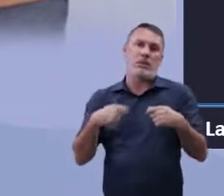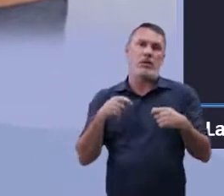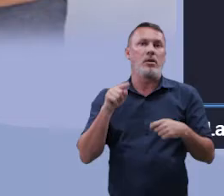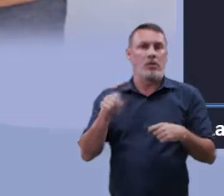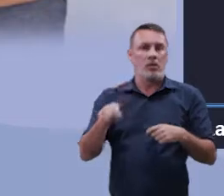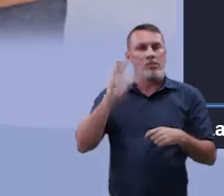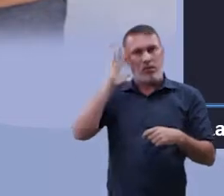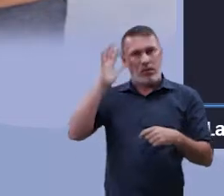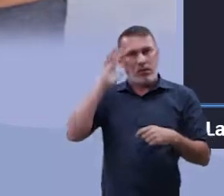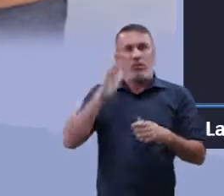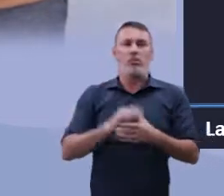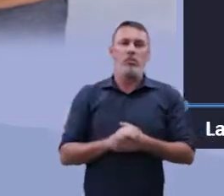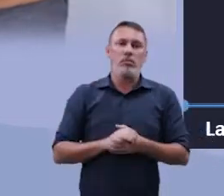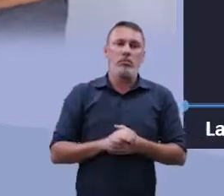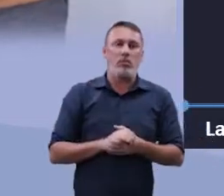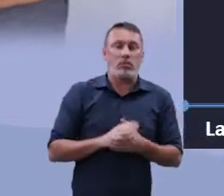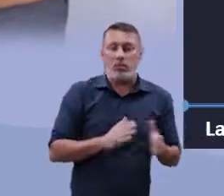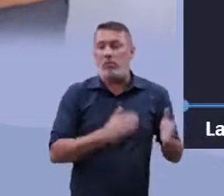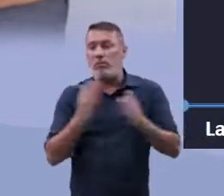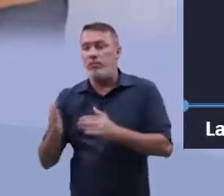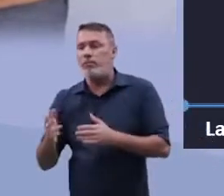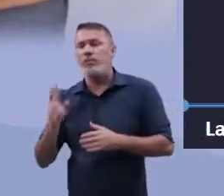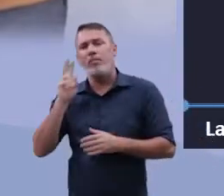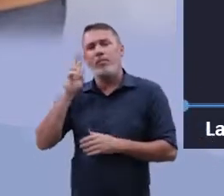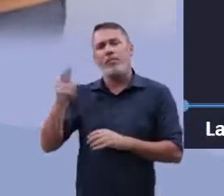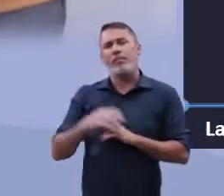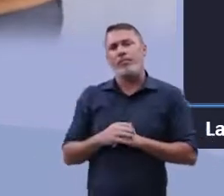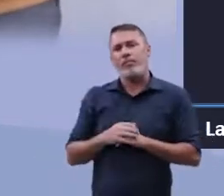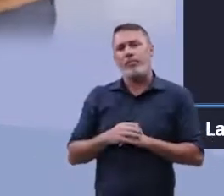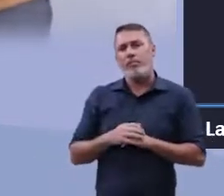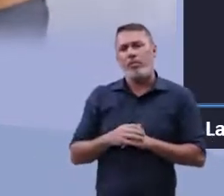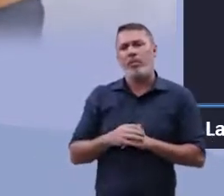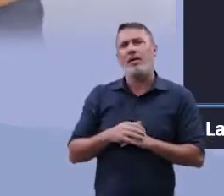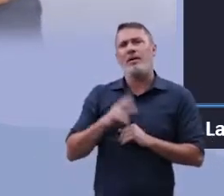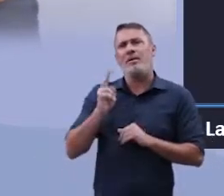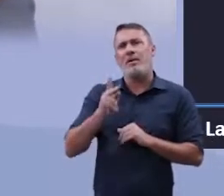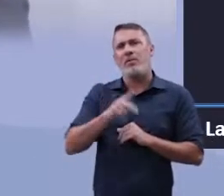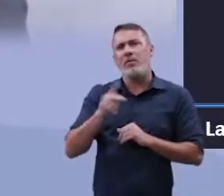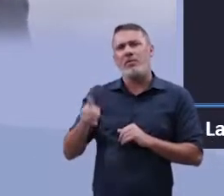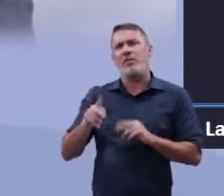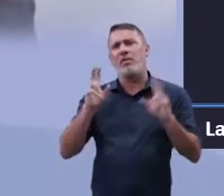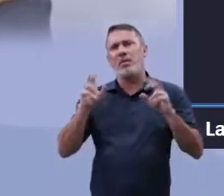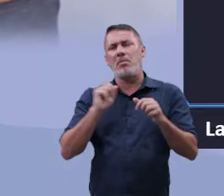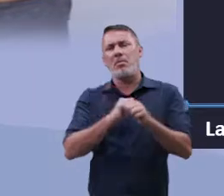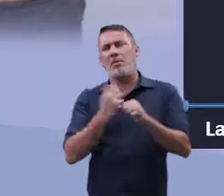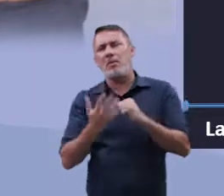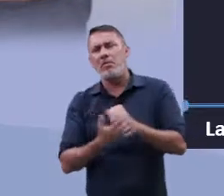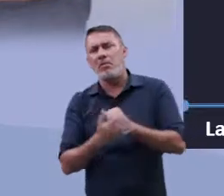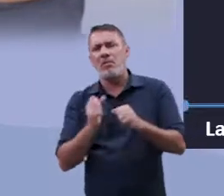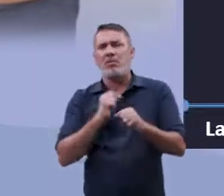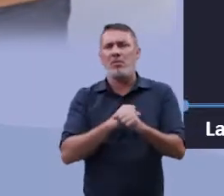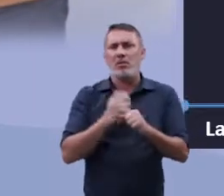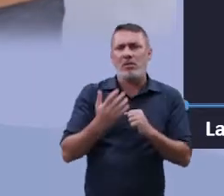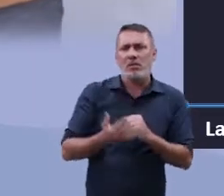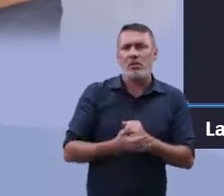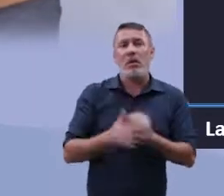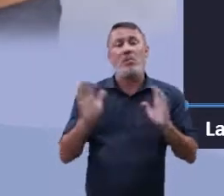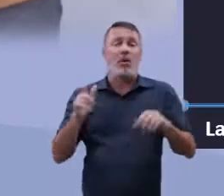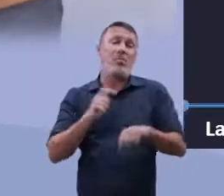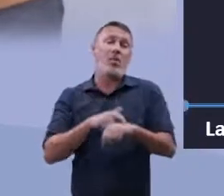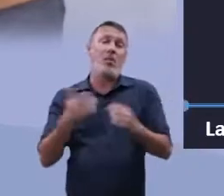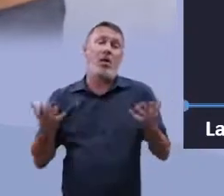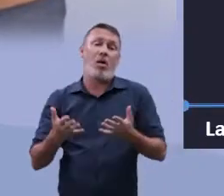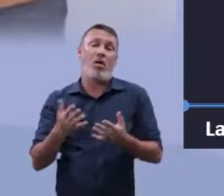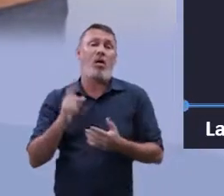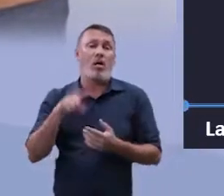eu preciso pensar. Olha o que eu posso colocar ali. Professor, você está trabalhando muito a questão da pandemia, coisa e tal. É o momento que